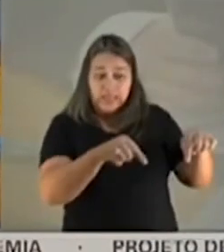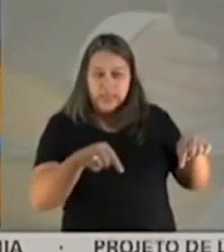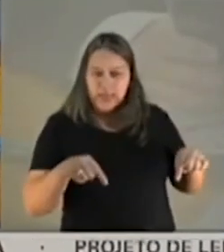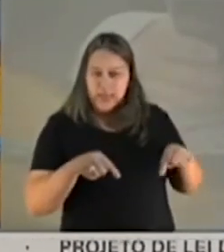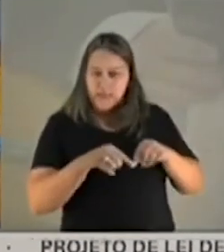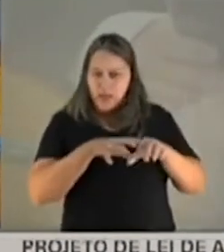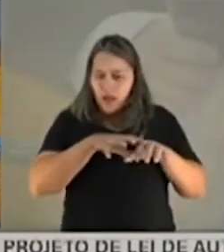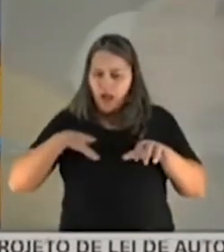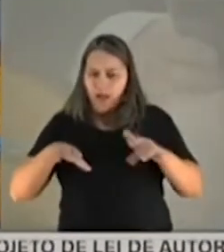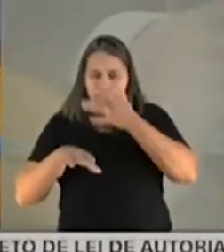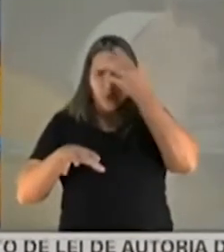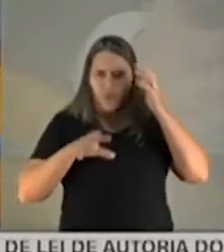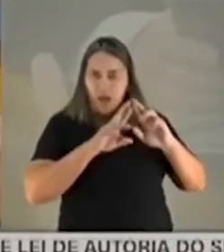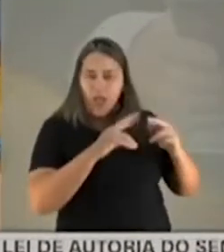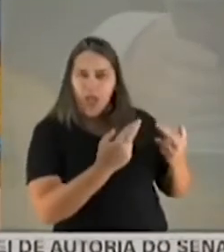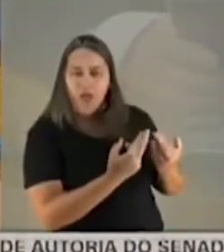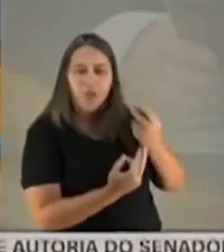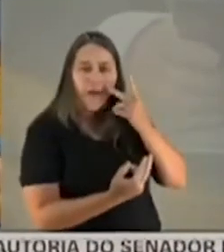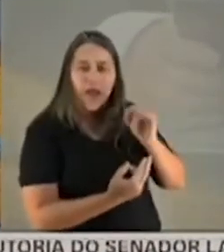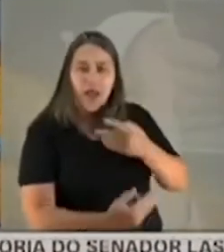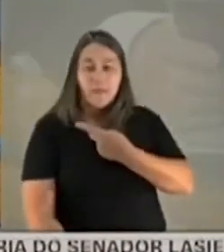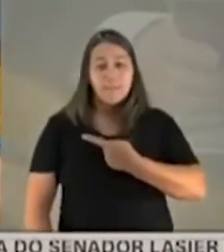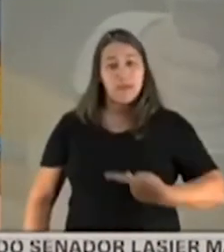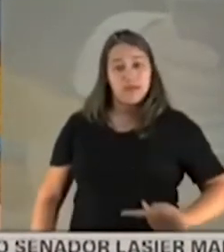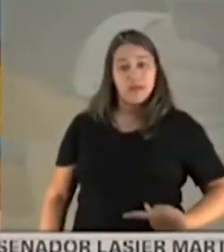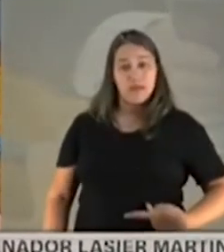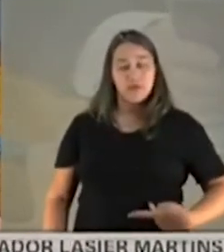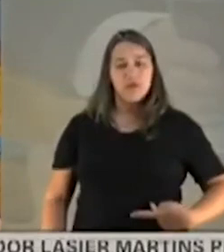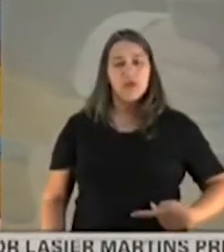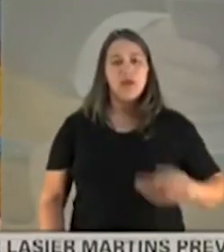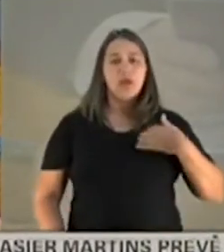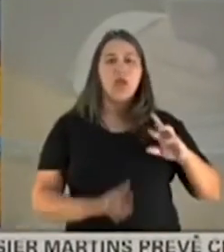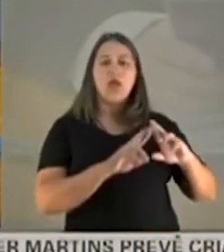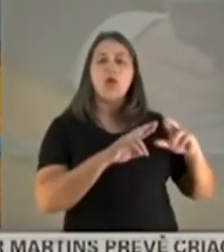seus integrantes se reúnem com o presidente em reuniões públicas.